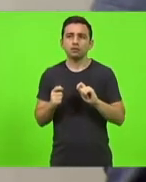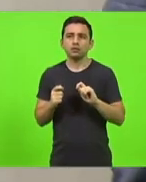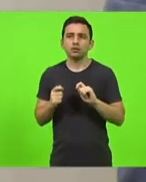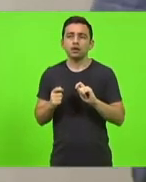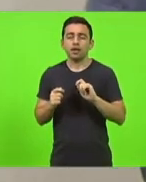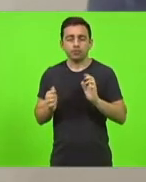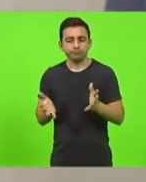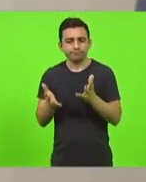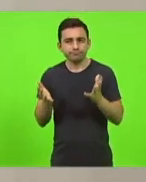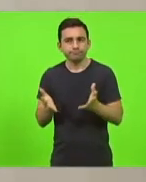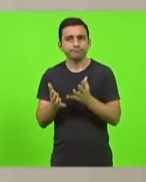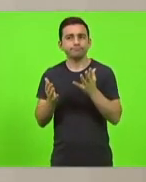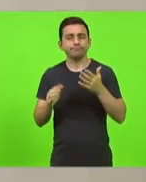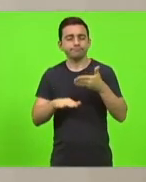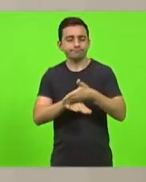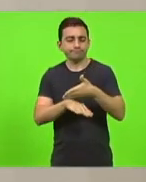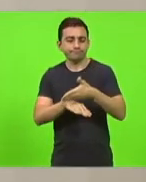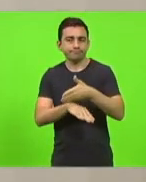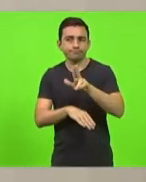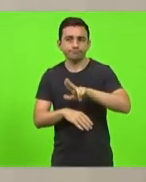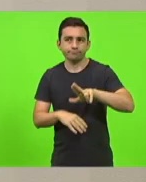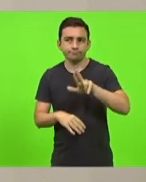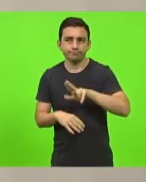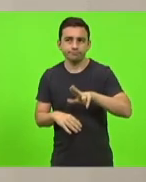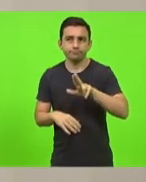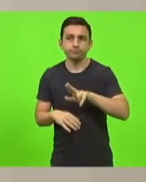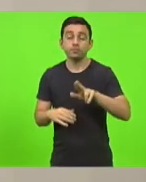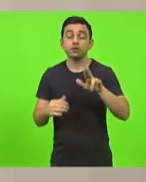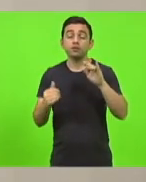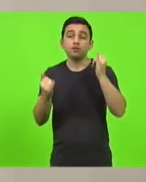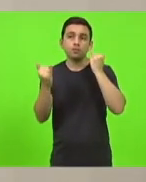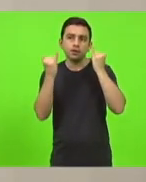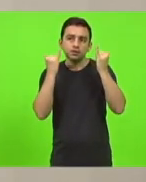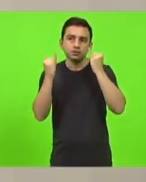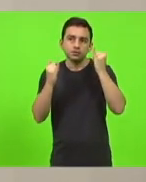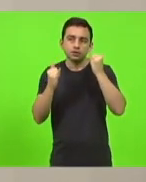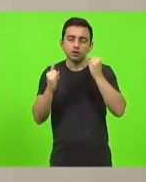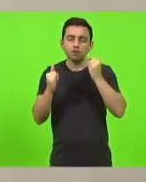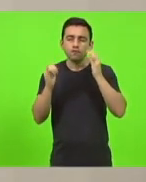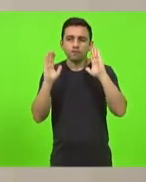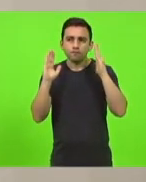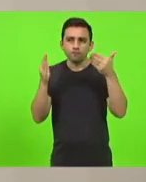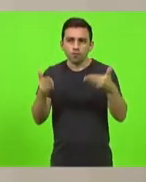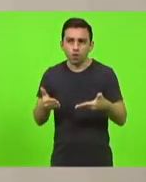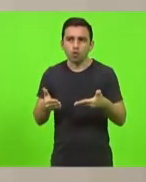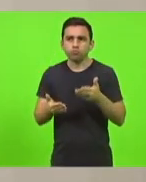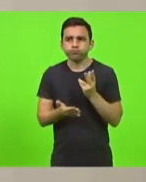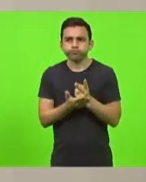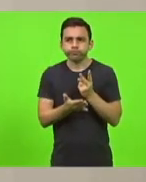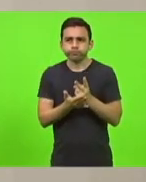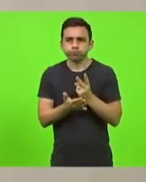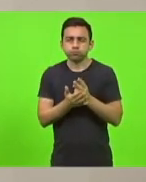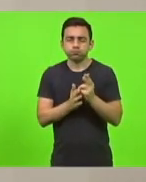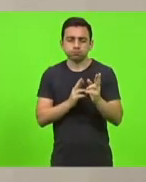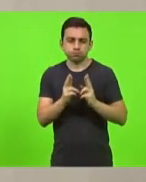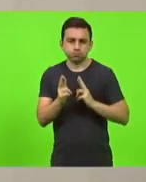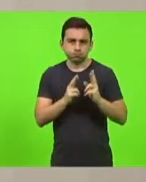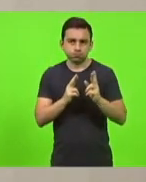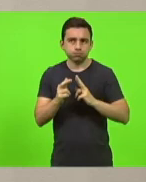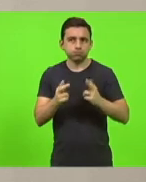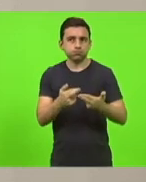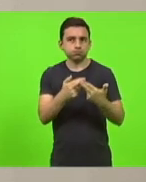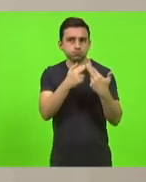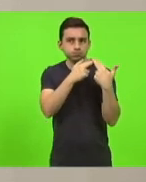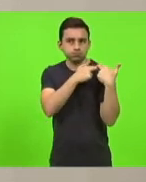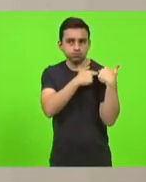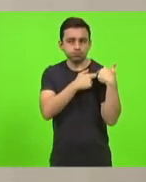incentivo à participação dos usuários do fornecimento de informações direcionadas ao aperfeiçoamento da manutenção da malha rodoviária sob responsabilidade